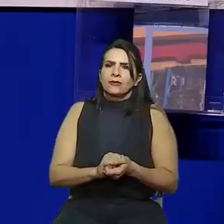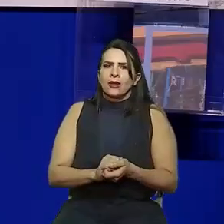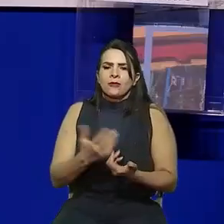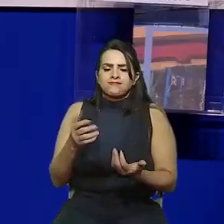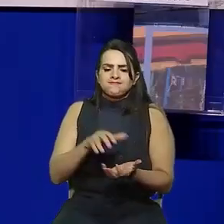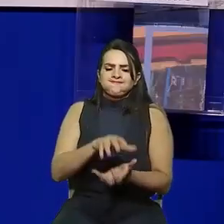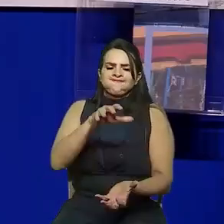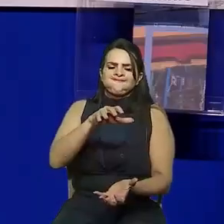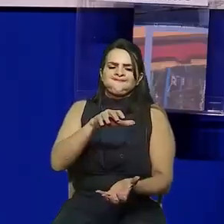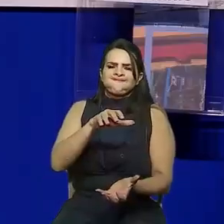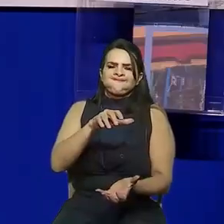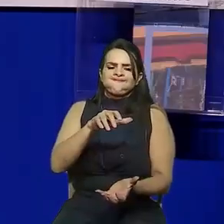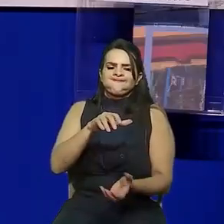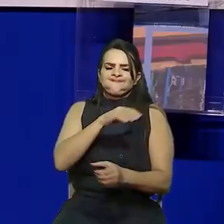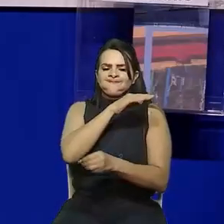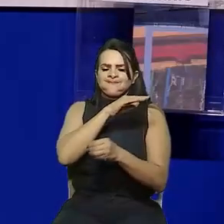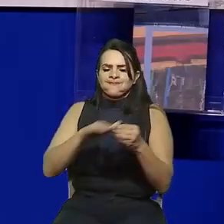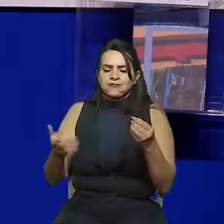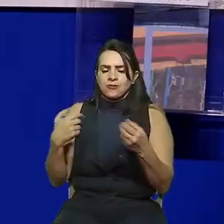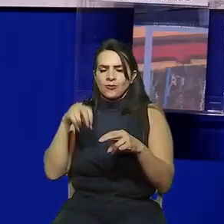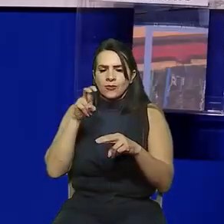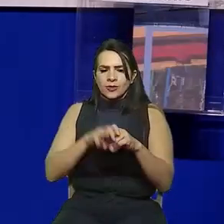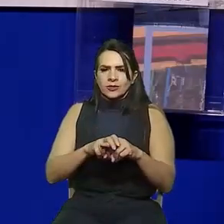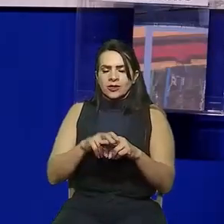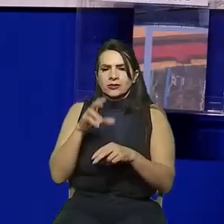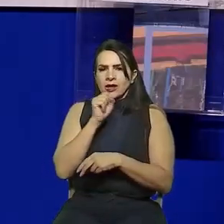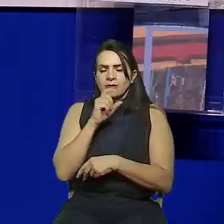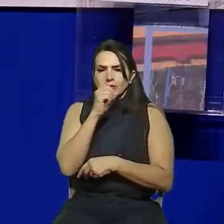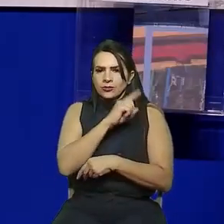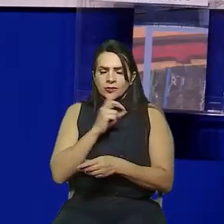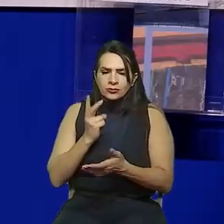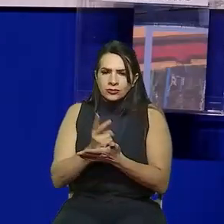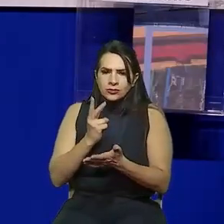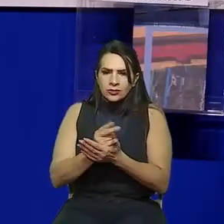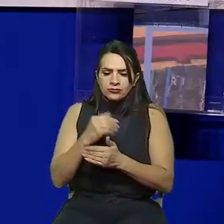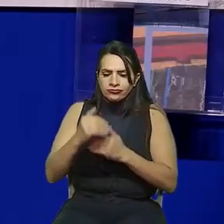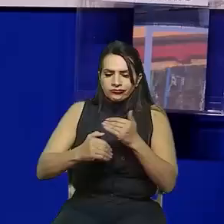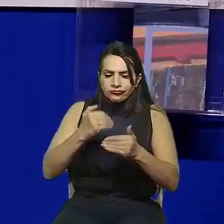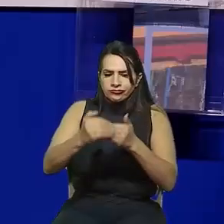cabia mais, eu comecei a sentar todo fim de semana e